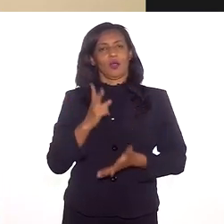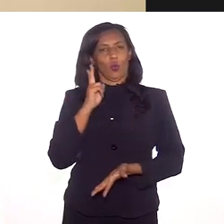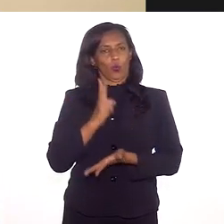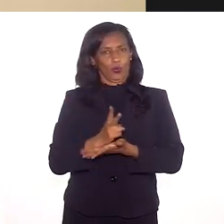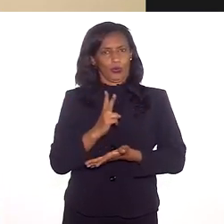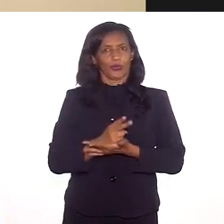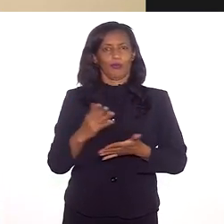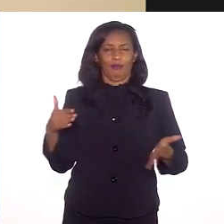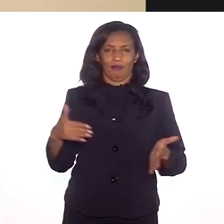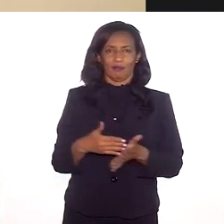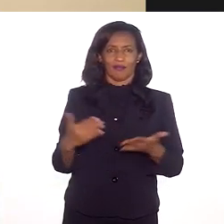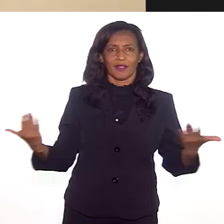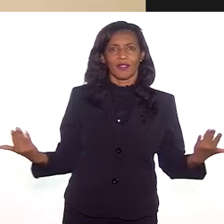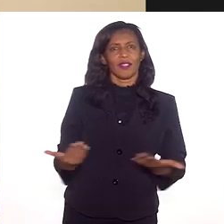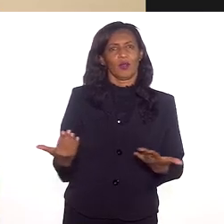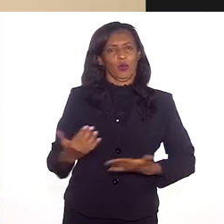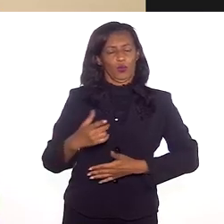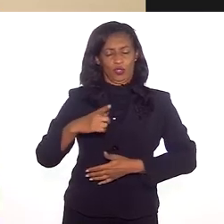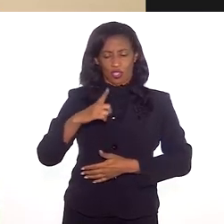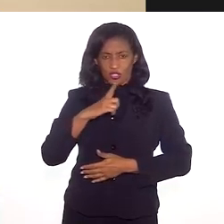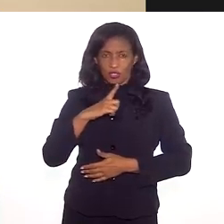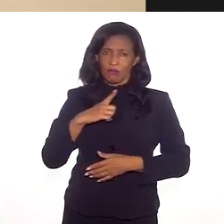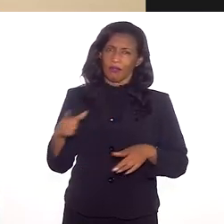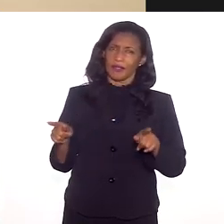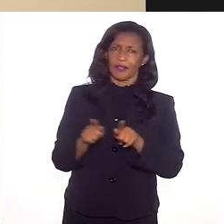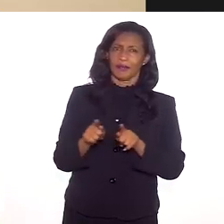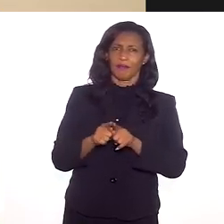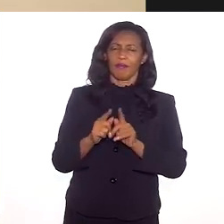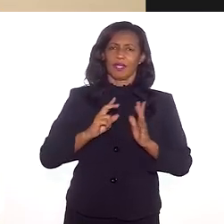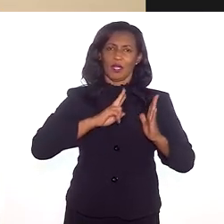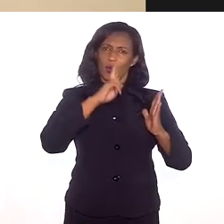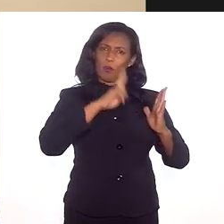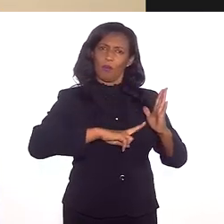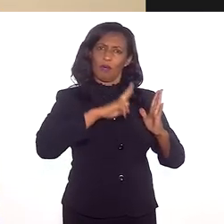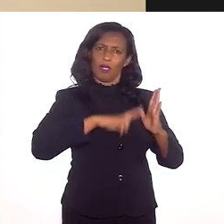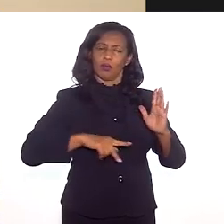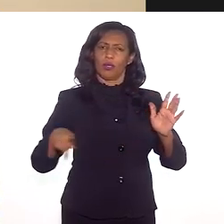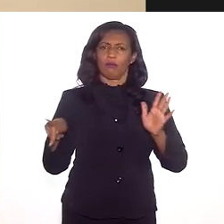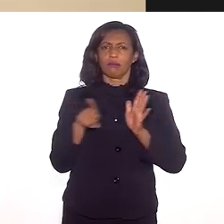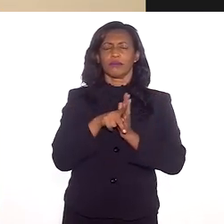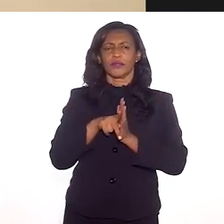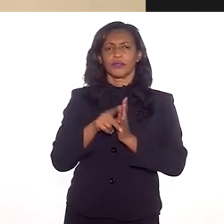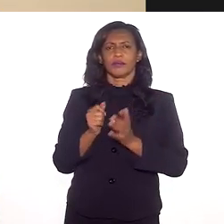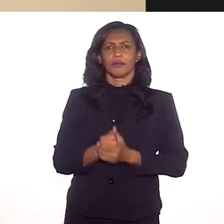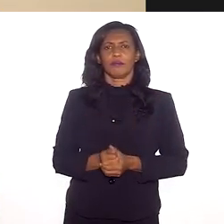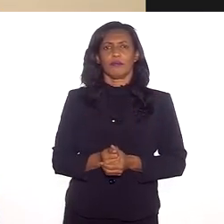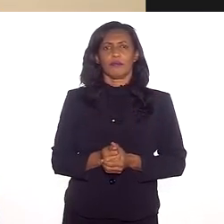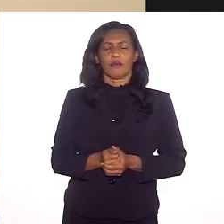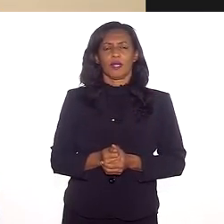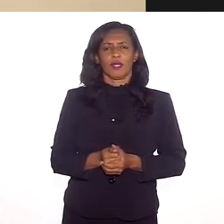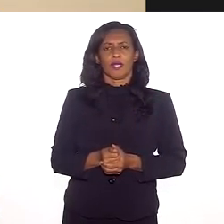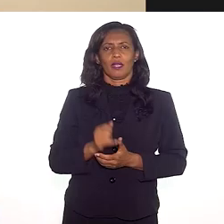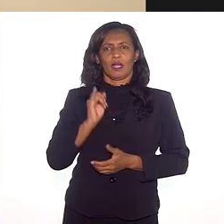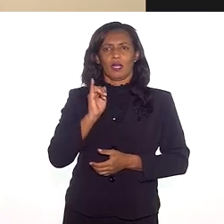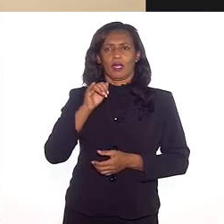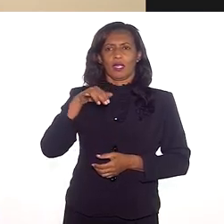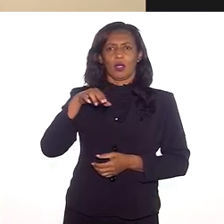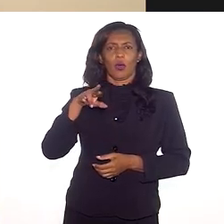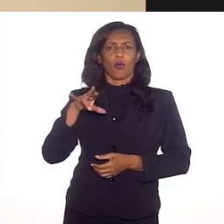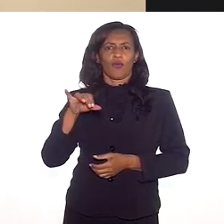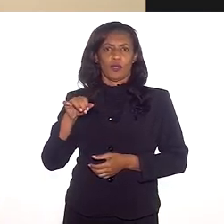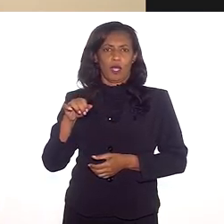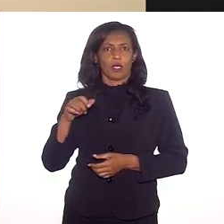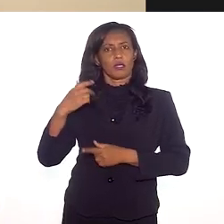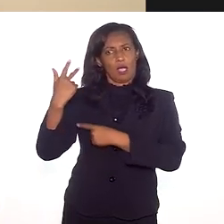da Democracia. A gente tem aí também uma leitura do próprio Sons da Inconfidência, que é um